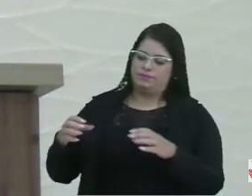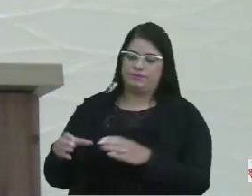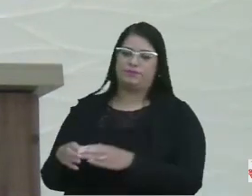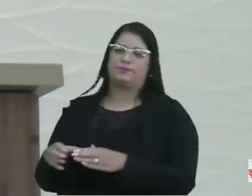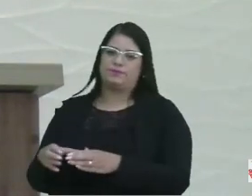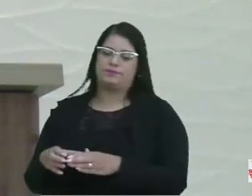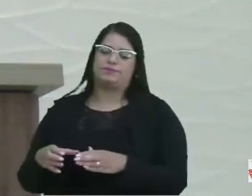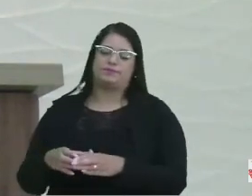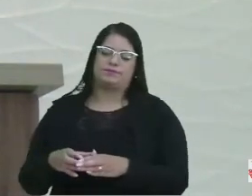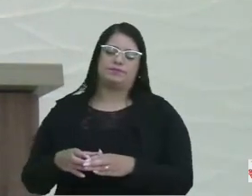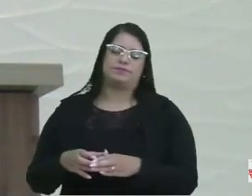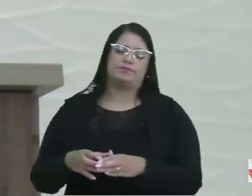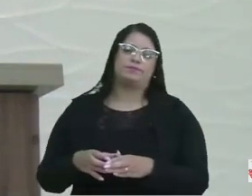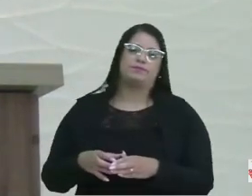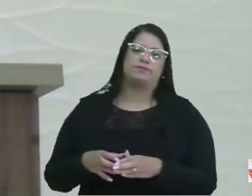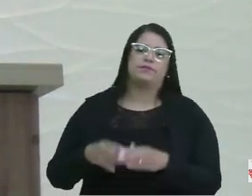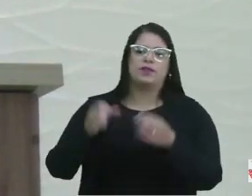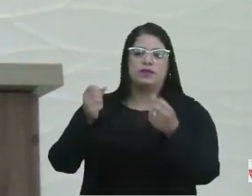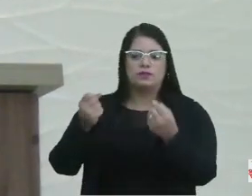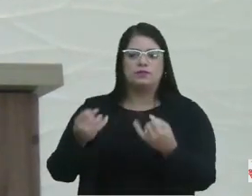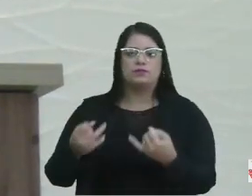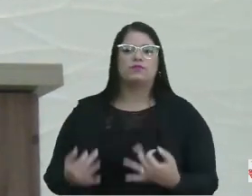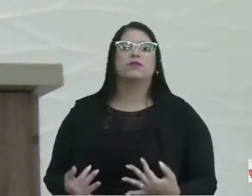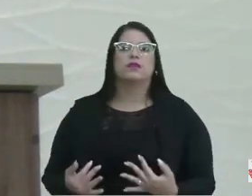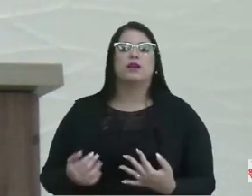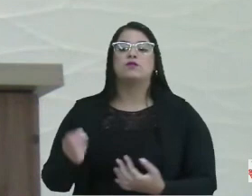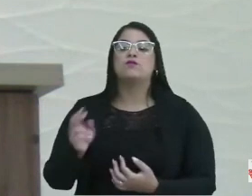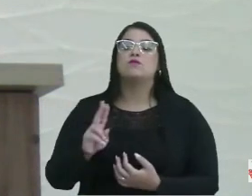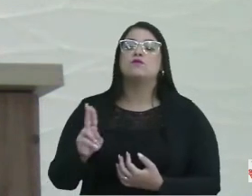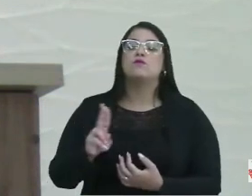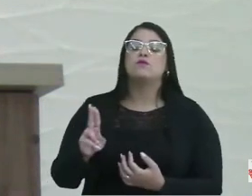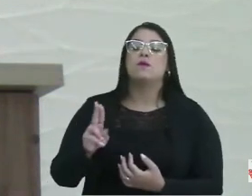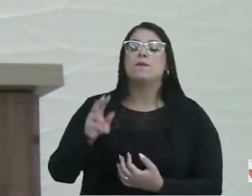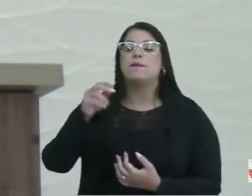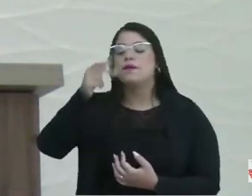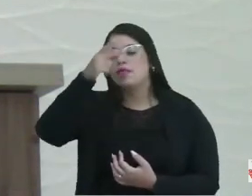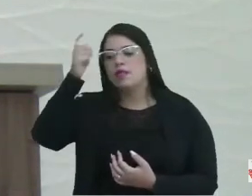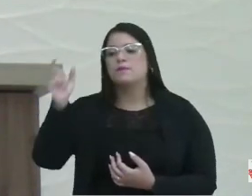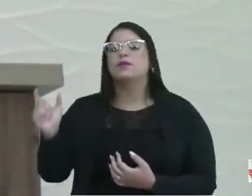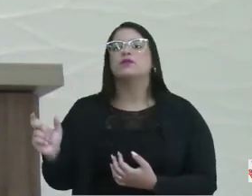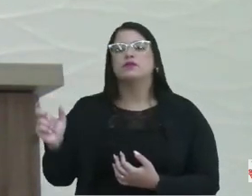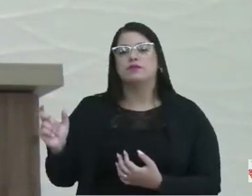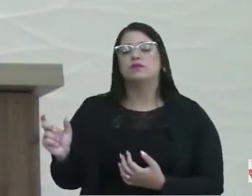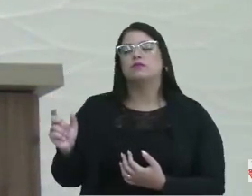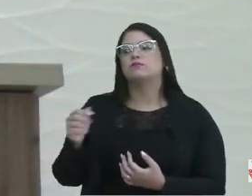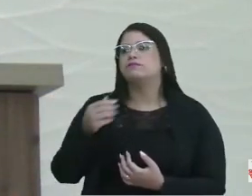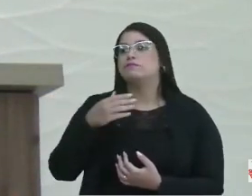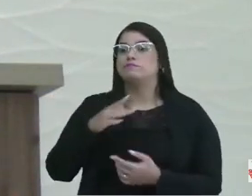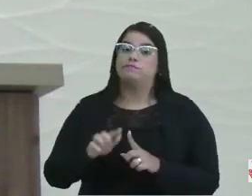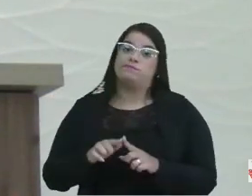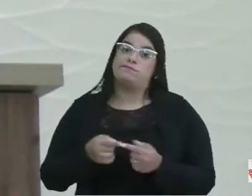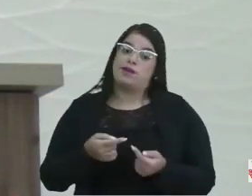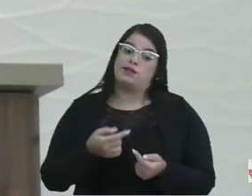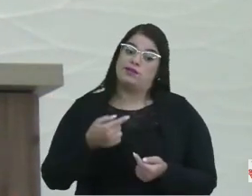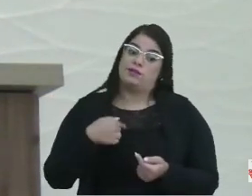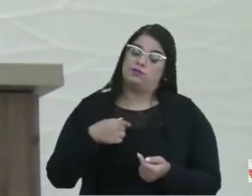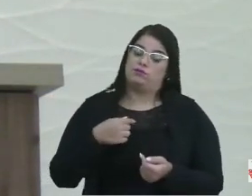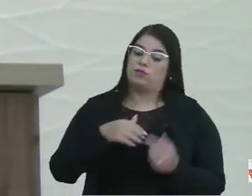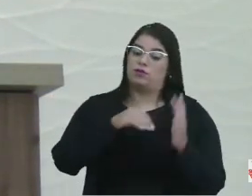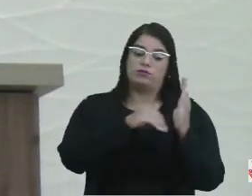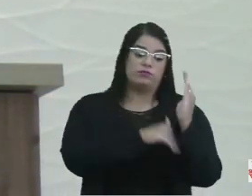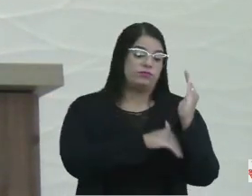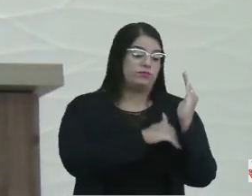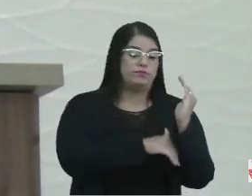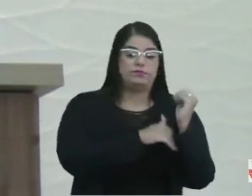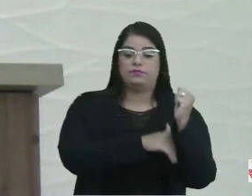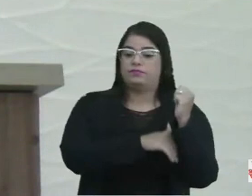passaram, disseram que podia até dizer o nome de quem disse aqui, não vou fazer isso, tá certo? Mas